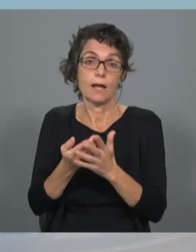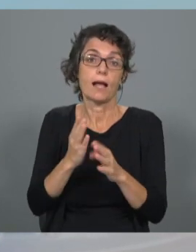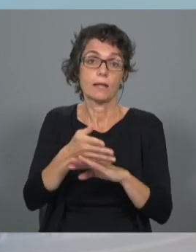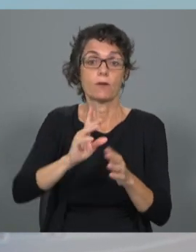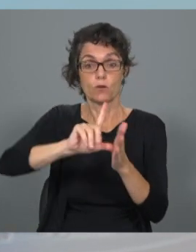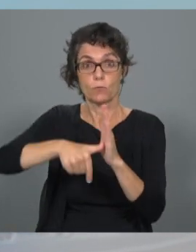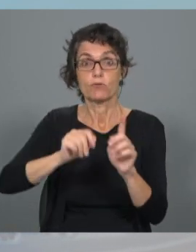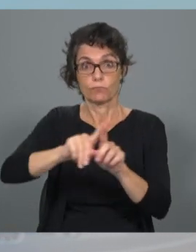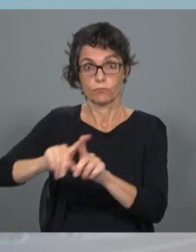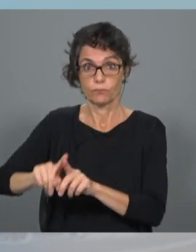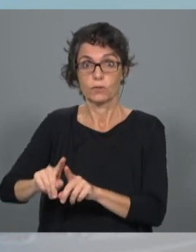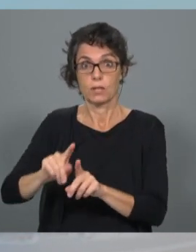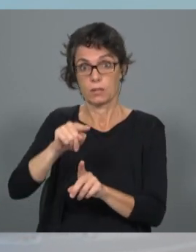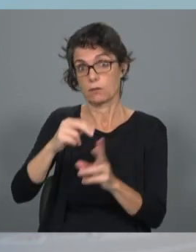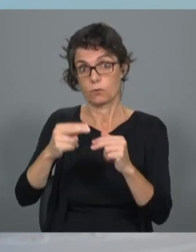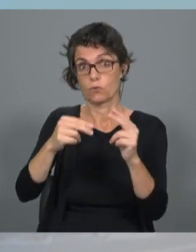no terreno, não é? E que vão